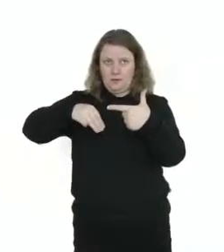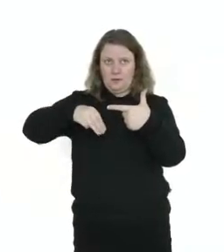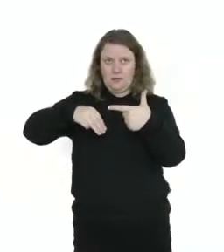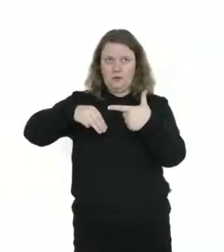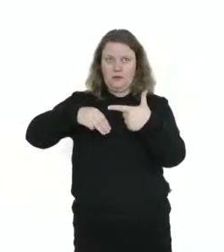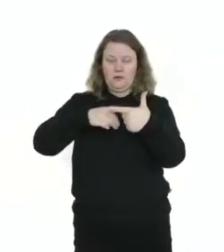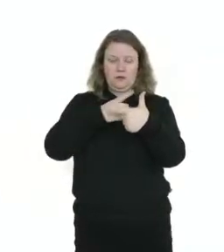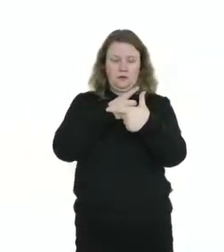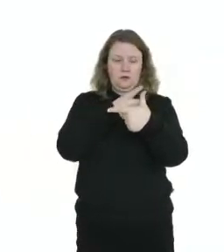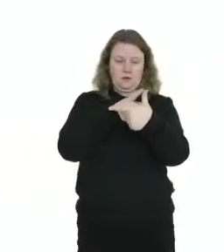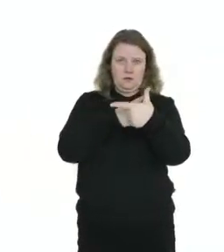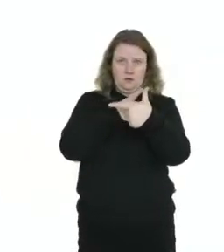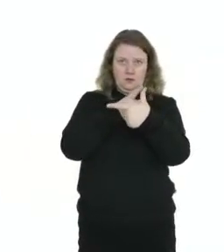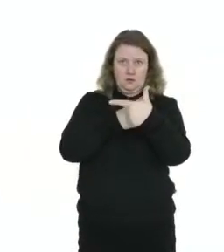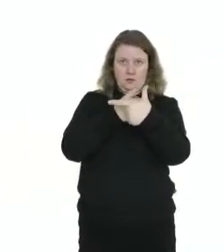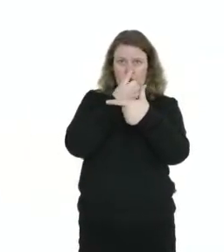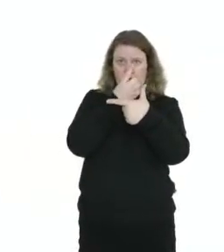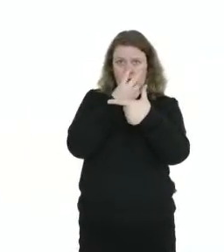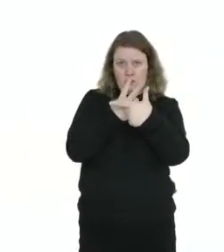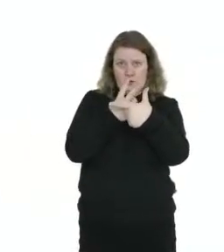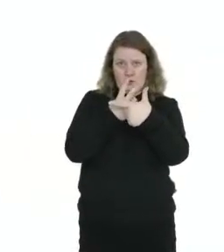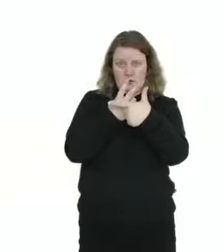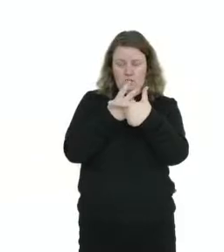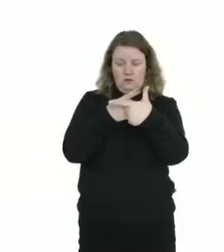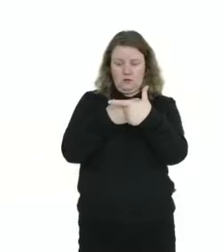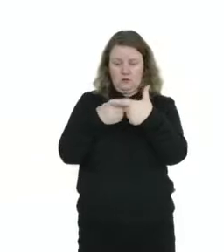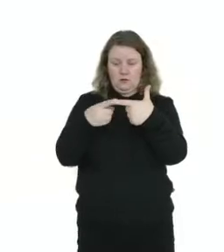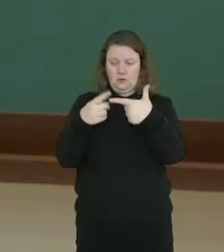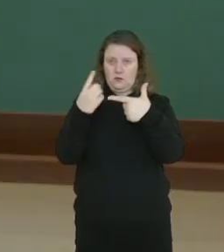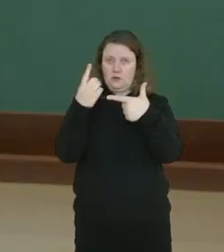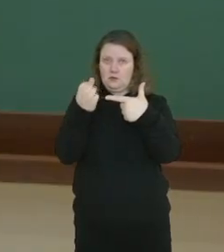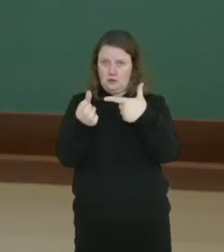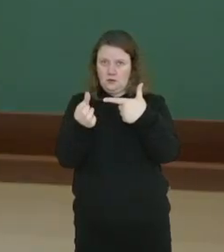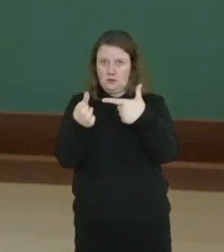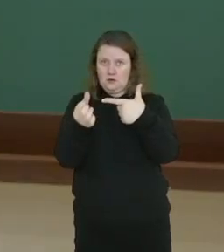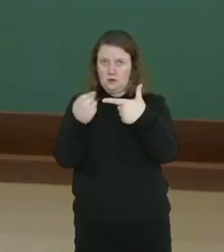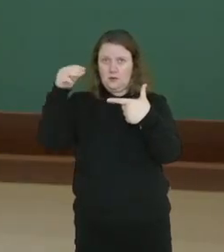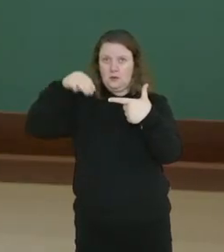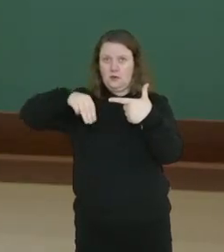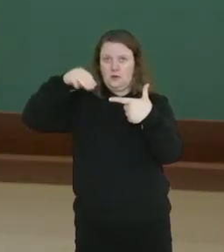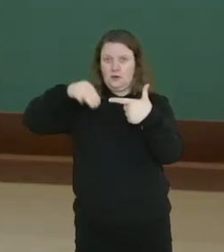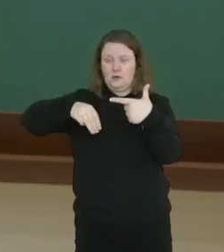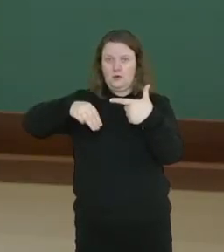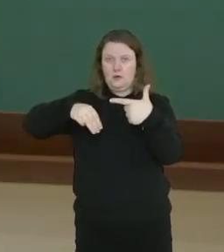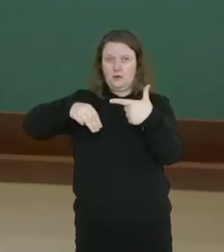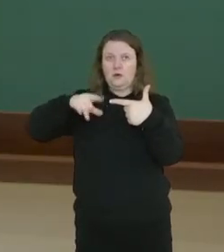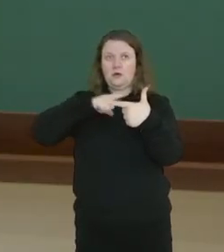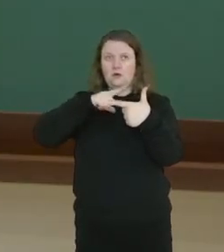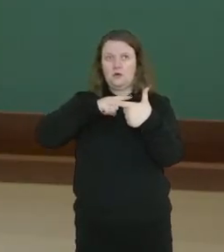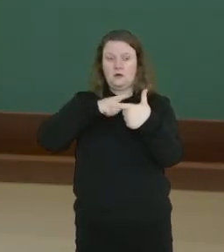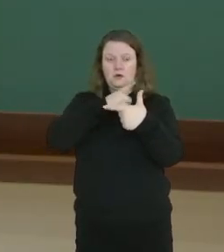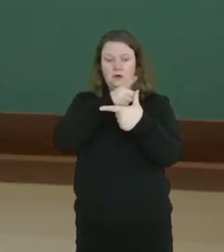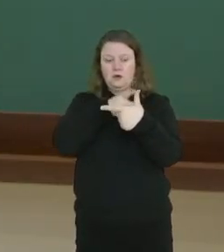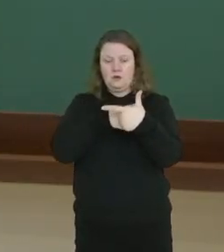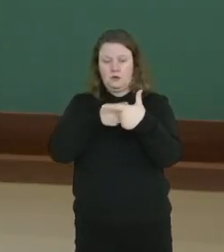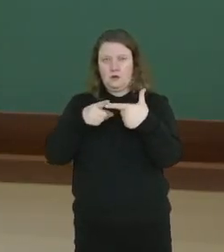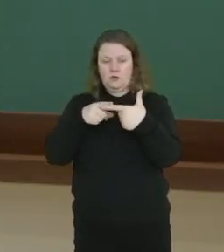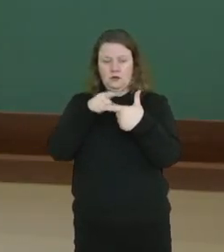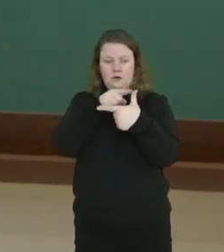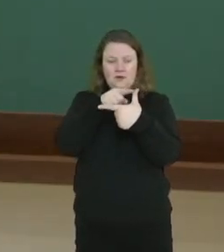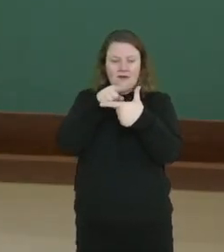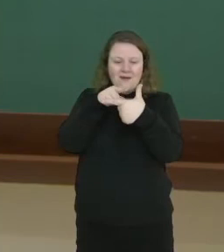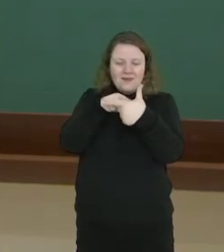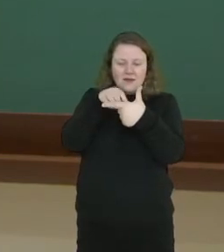temos 12 provavelmente aqui e 16 aqui, porque são essas duas ruas que formam 90